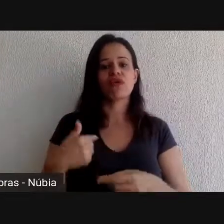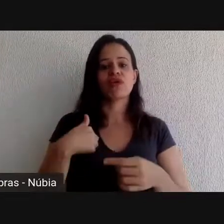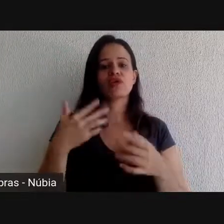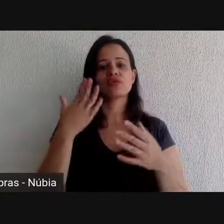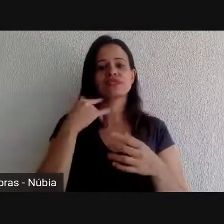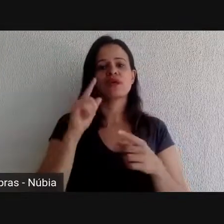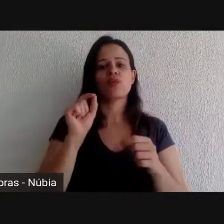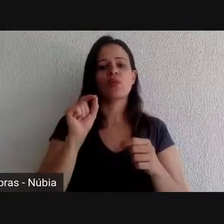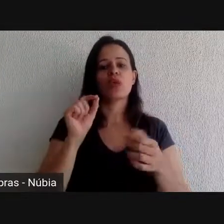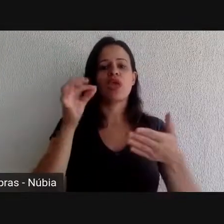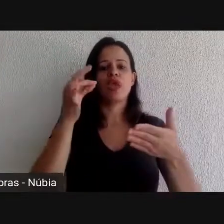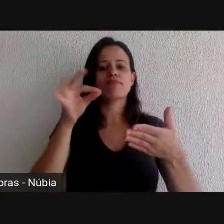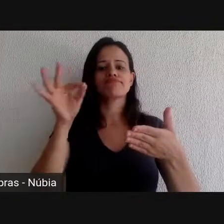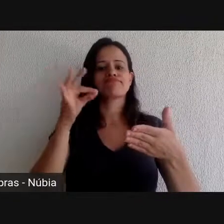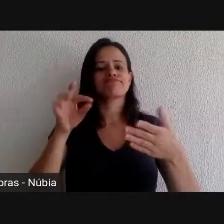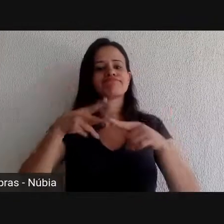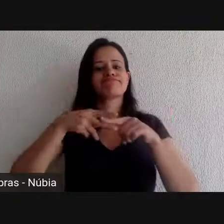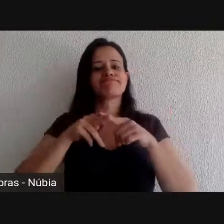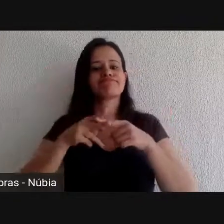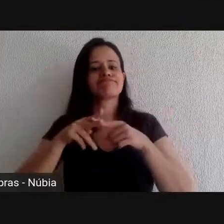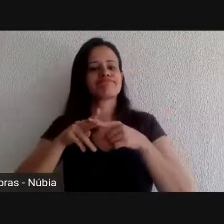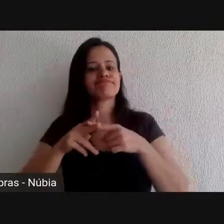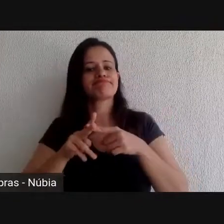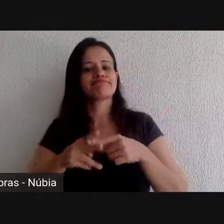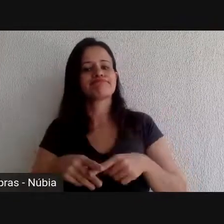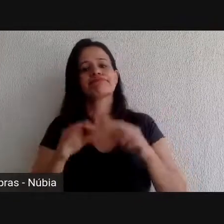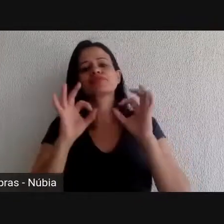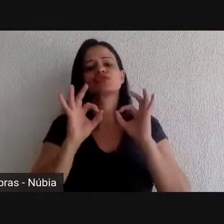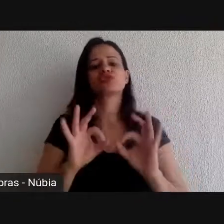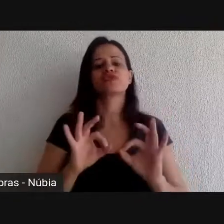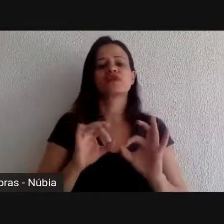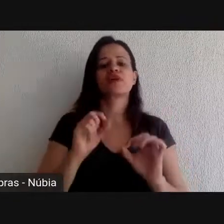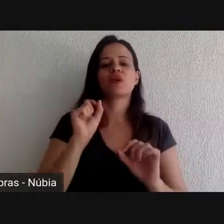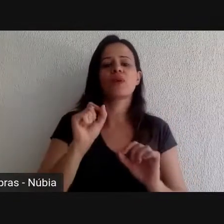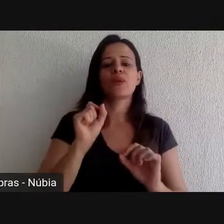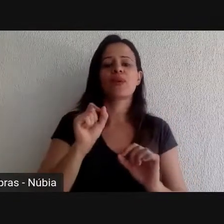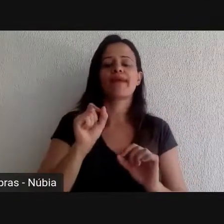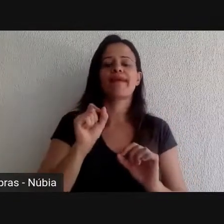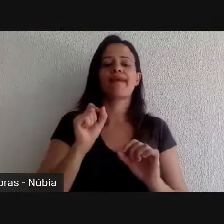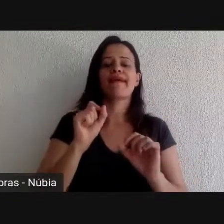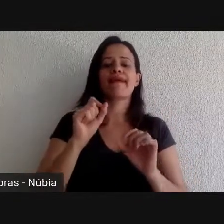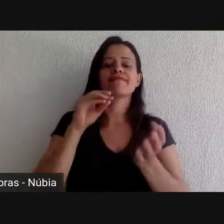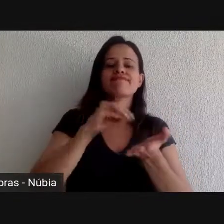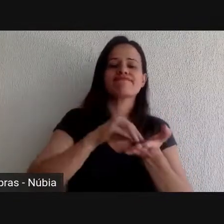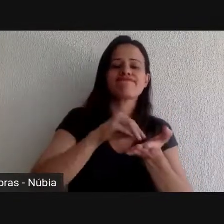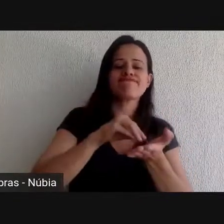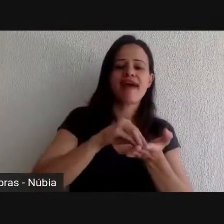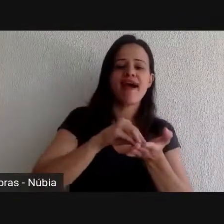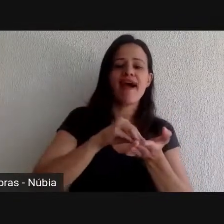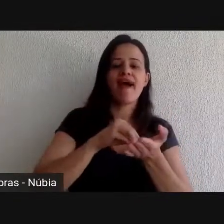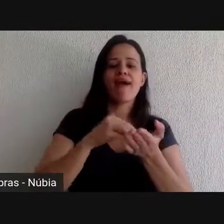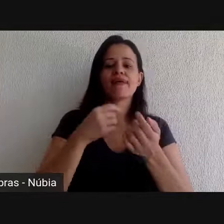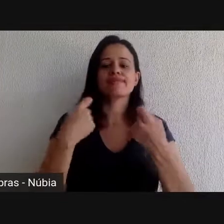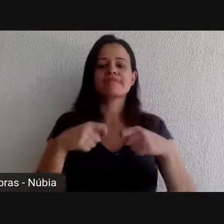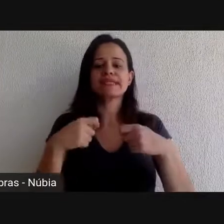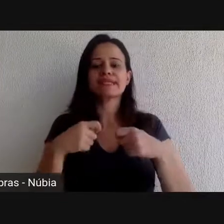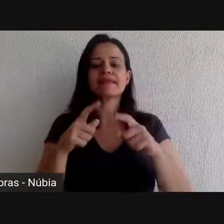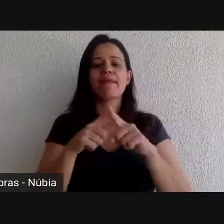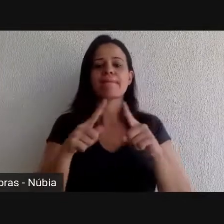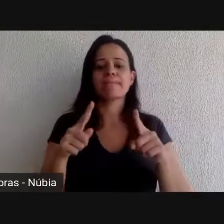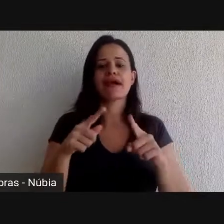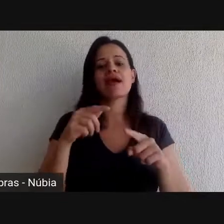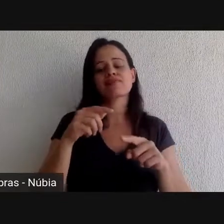de corrigir. Então, arrumar, de fato, o pneu com com o carro andando, mas tem sido